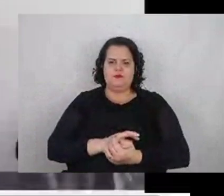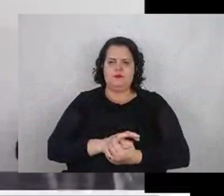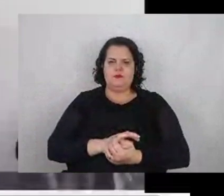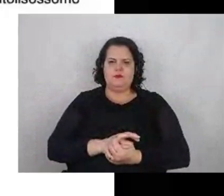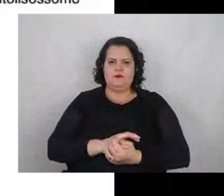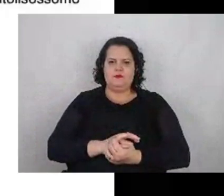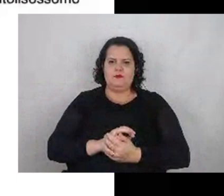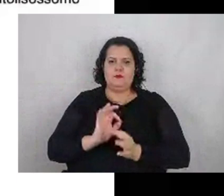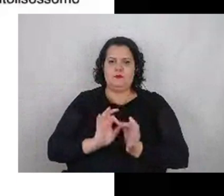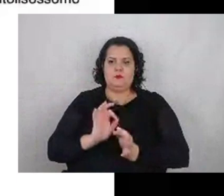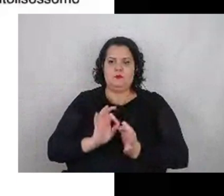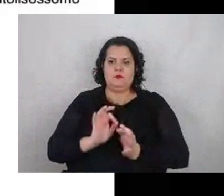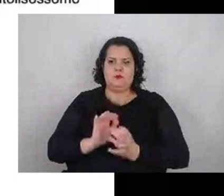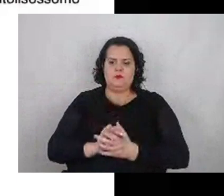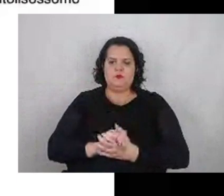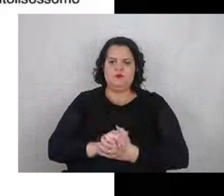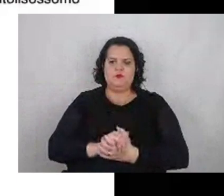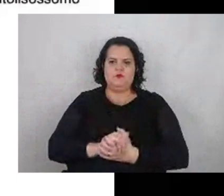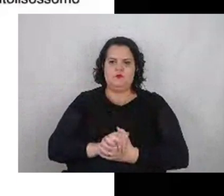Foi?